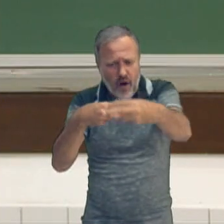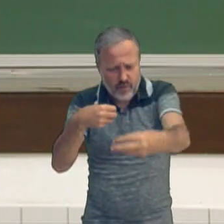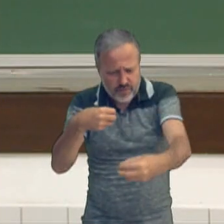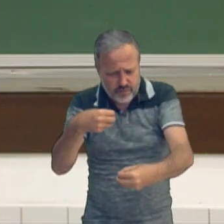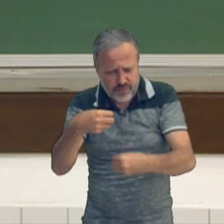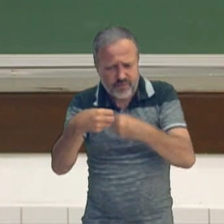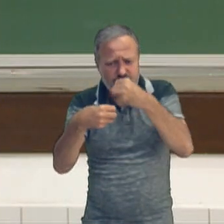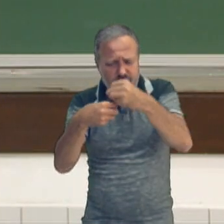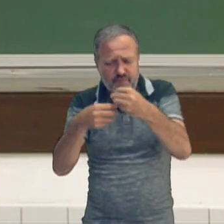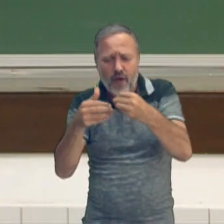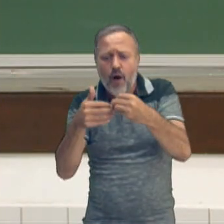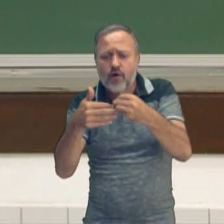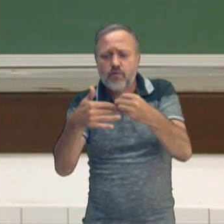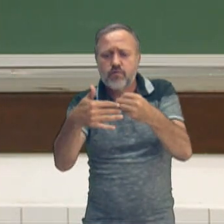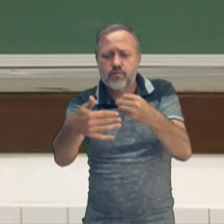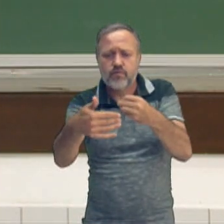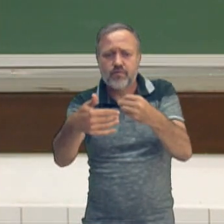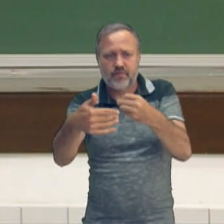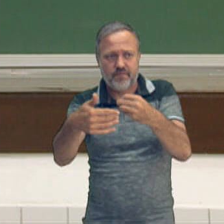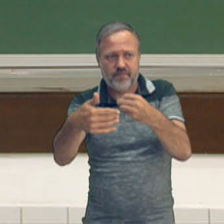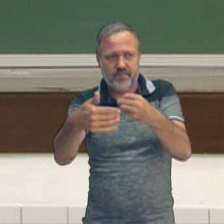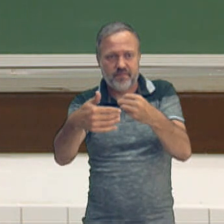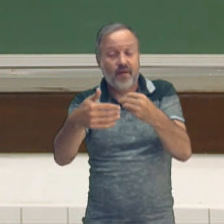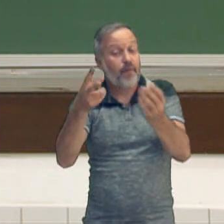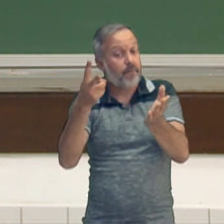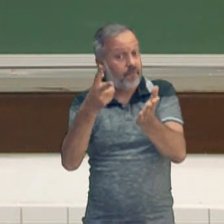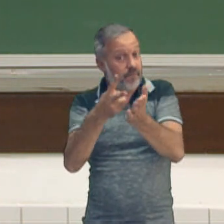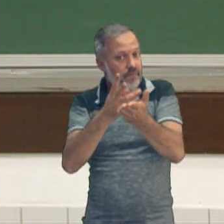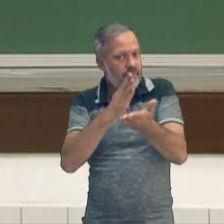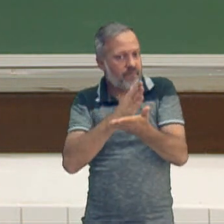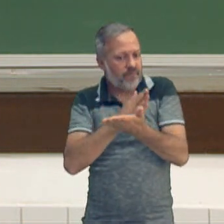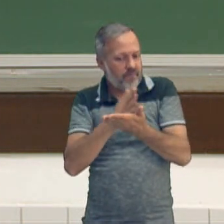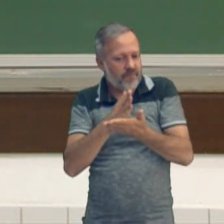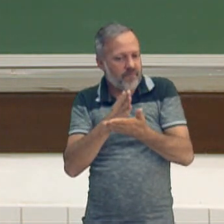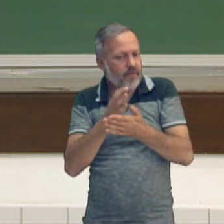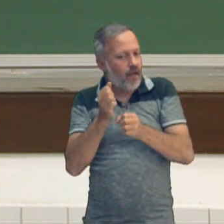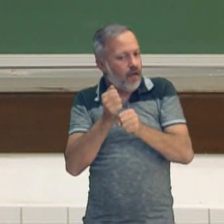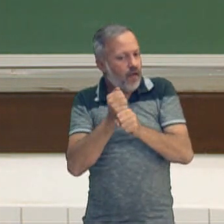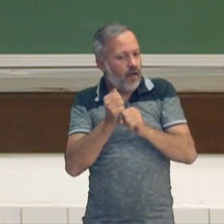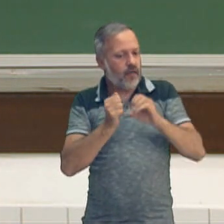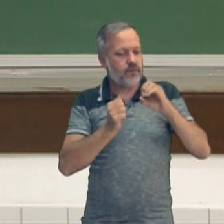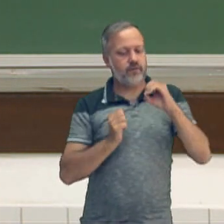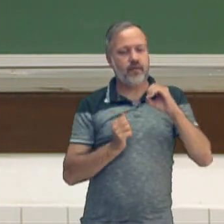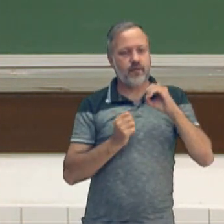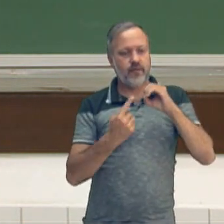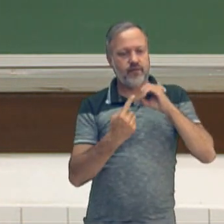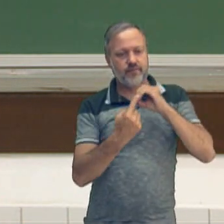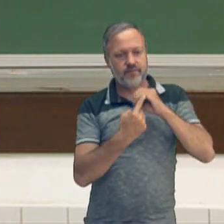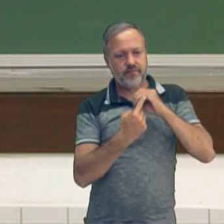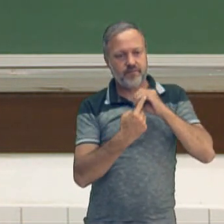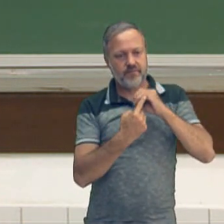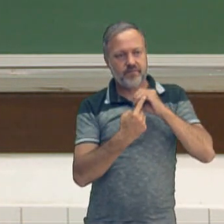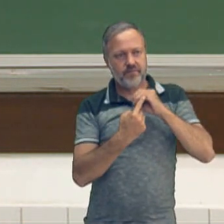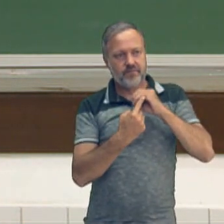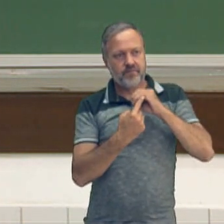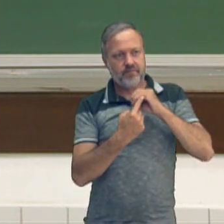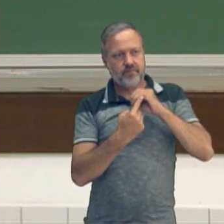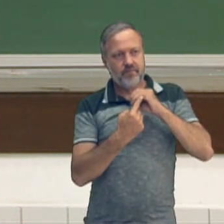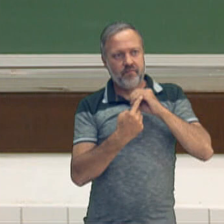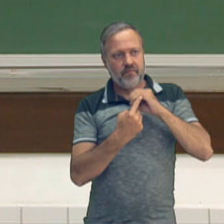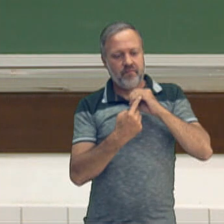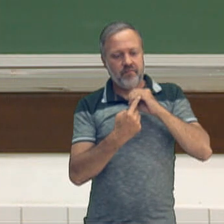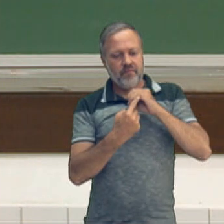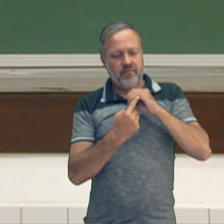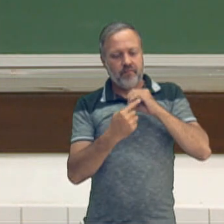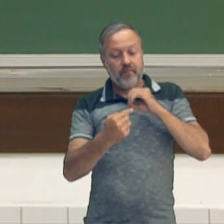E tudo isso começa nesse calendário no ano zero, que segundo os estudiosos é mais ou menos 3.113 a.C. Por